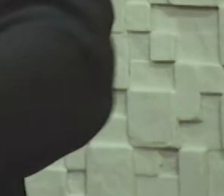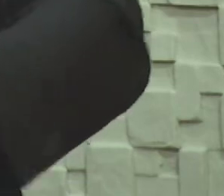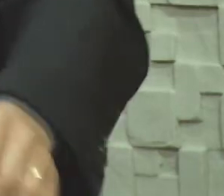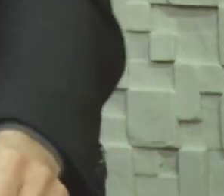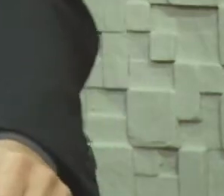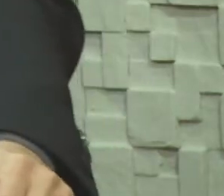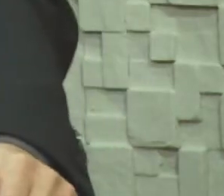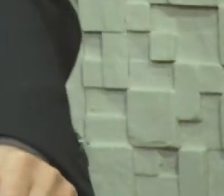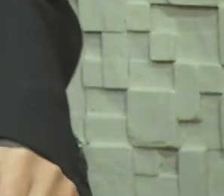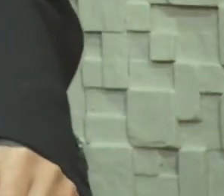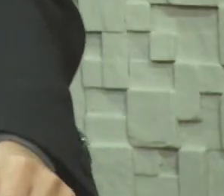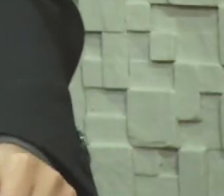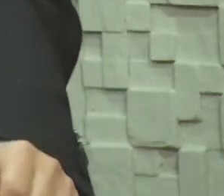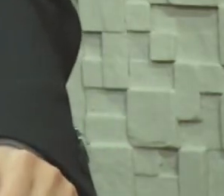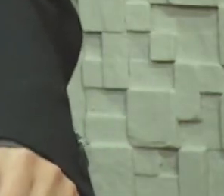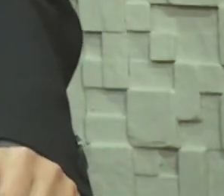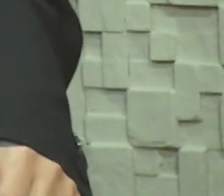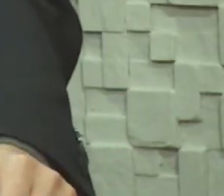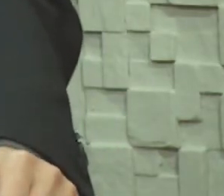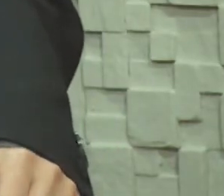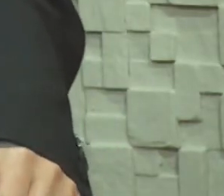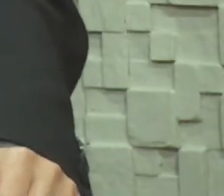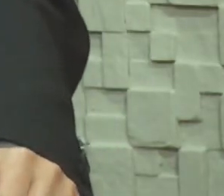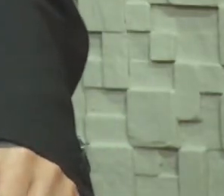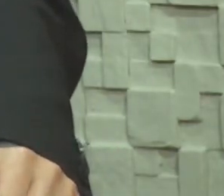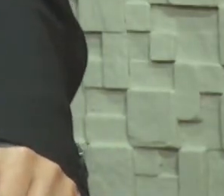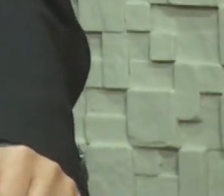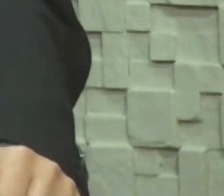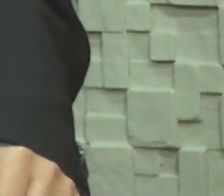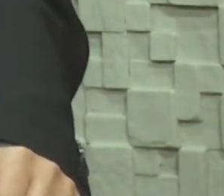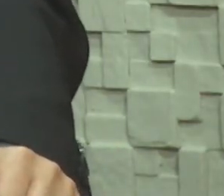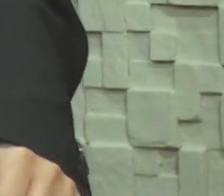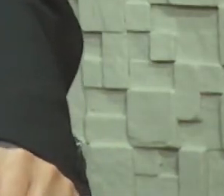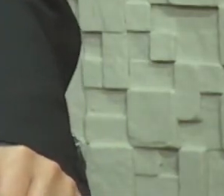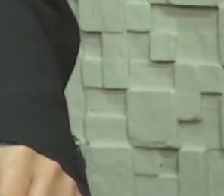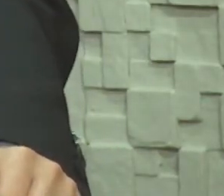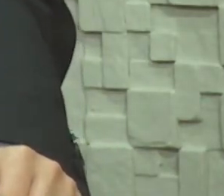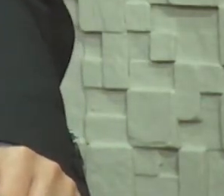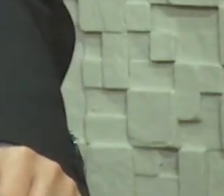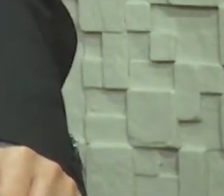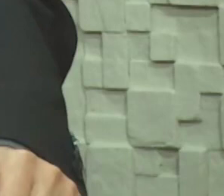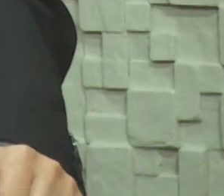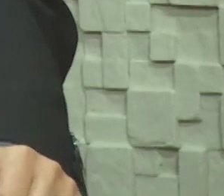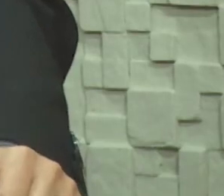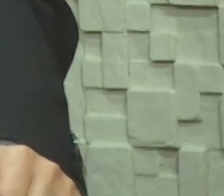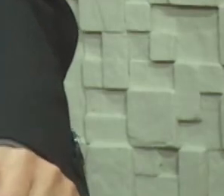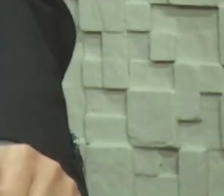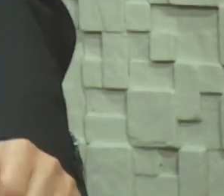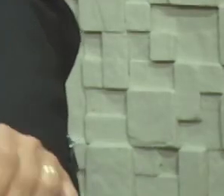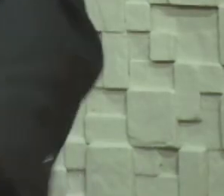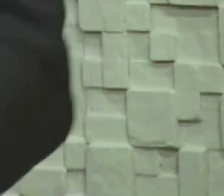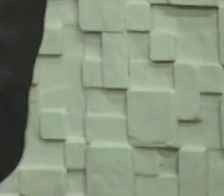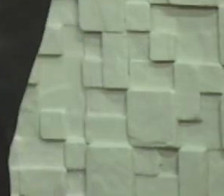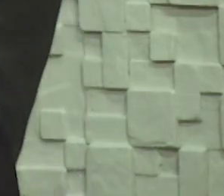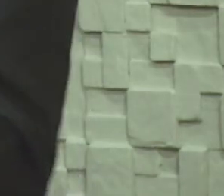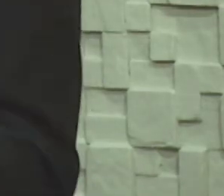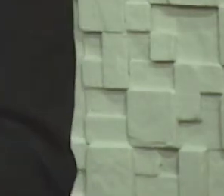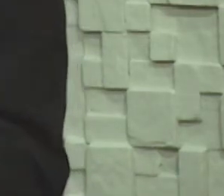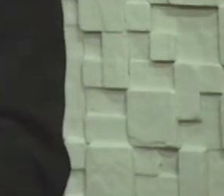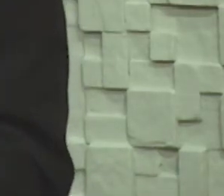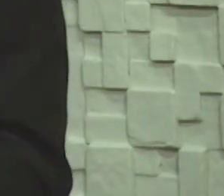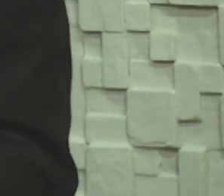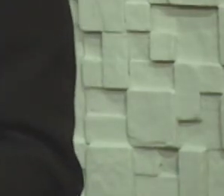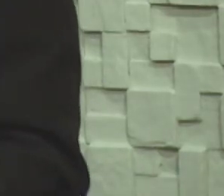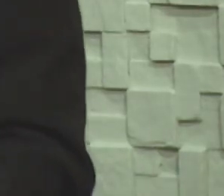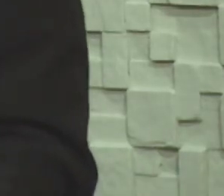pequeno transformador no início da rua e depois tem mais três quadros para baixo e foi construindo lá e agora começa o